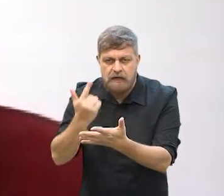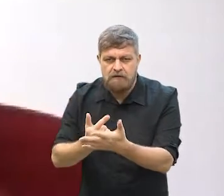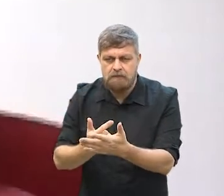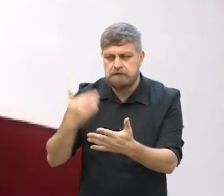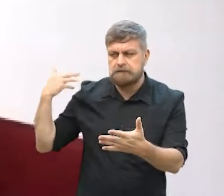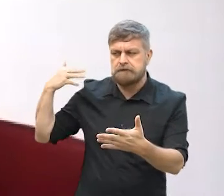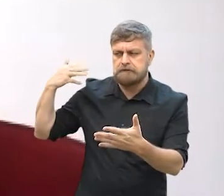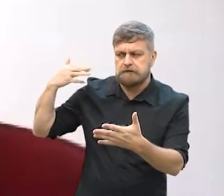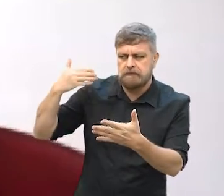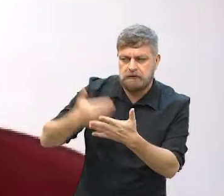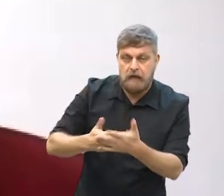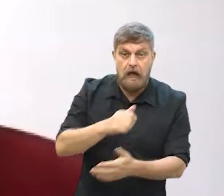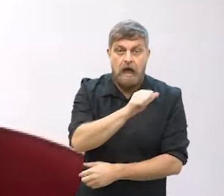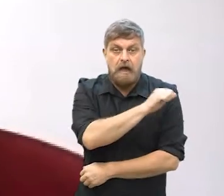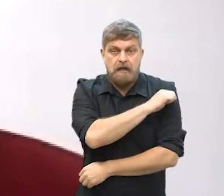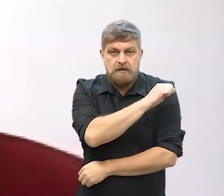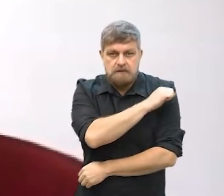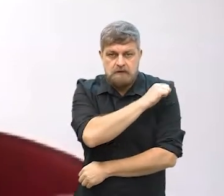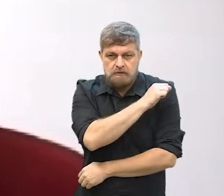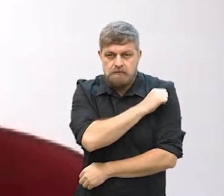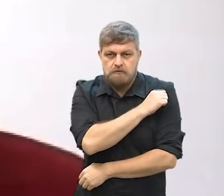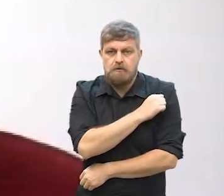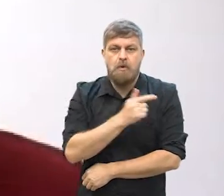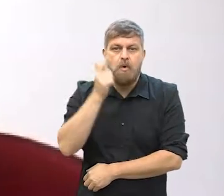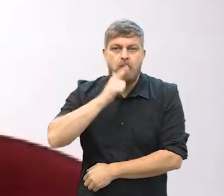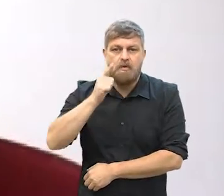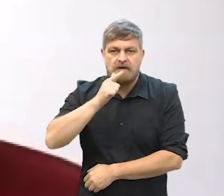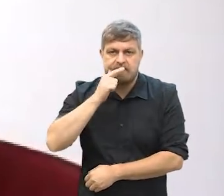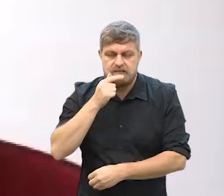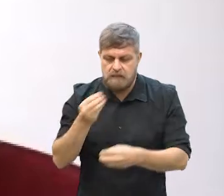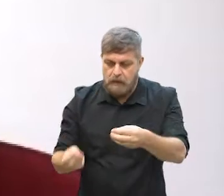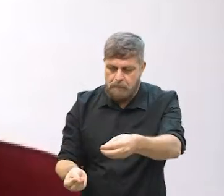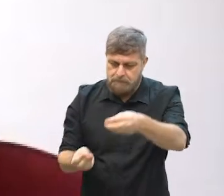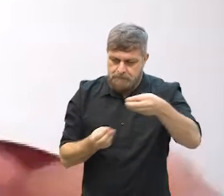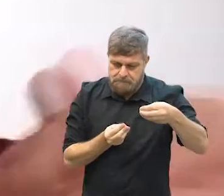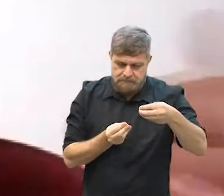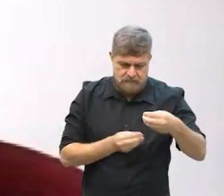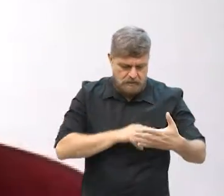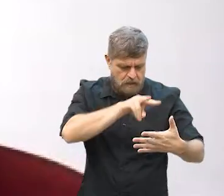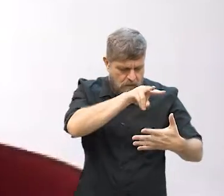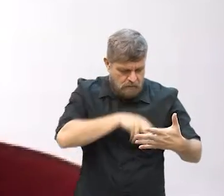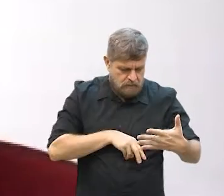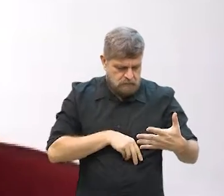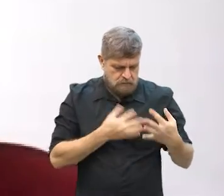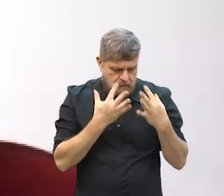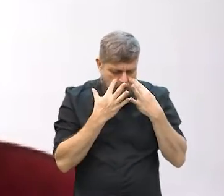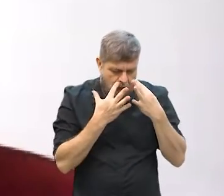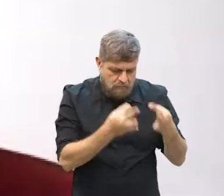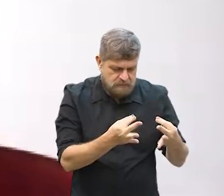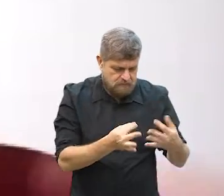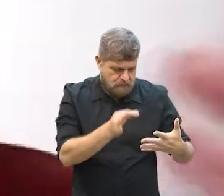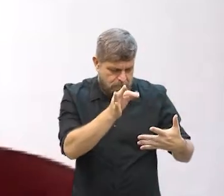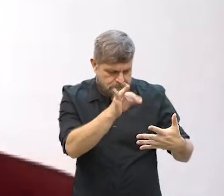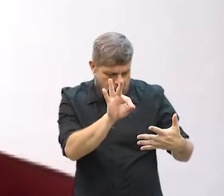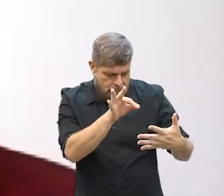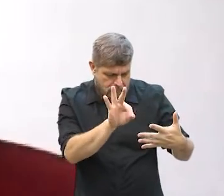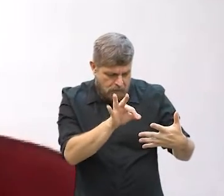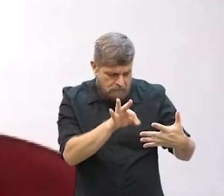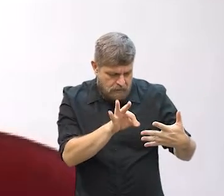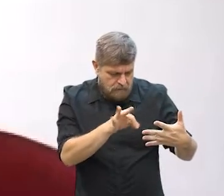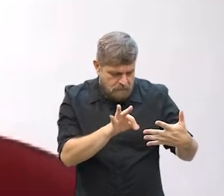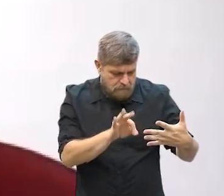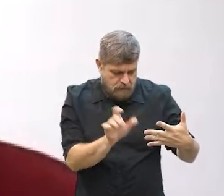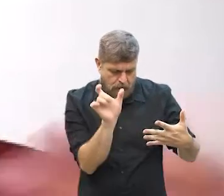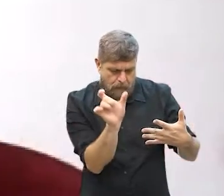que os alunos tenham todo esse preparo de receber um manuscrito, de observar ali como corrigir